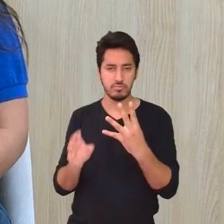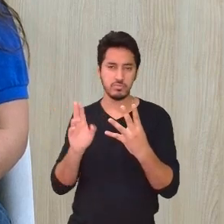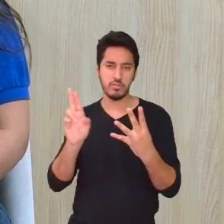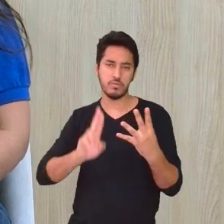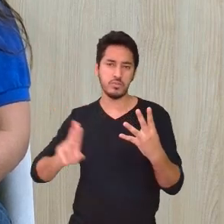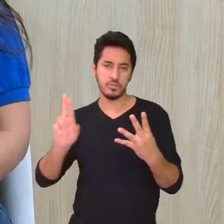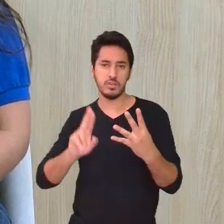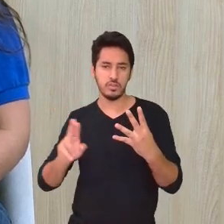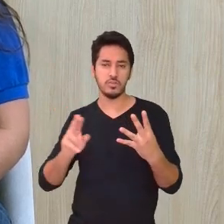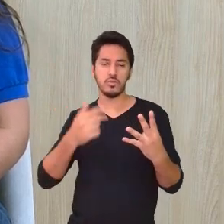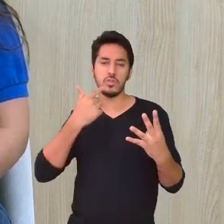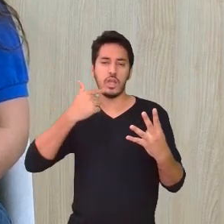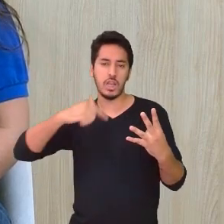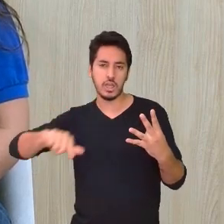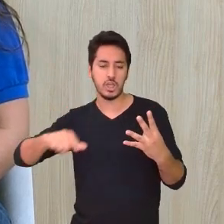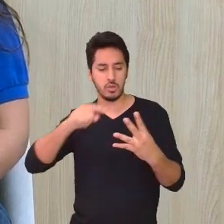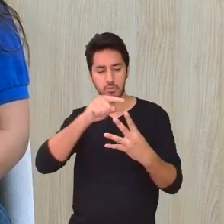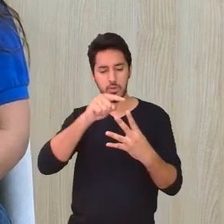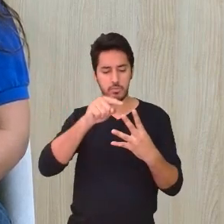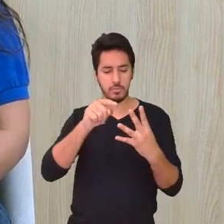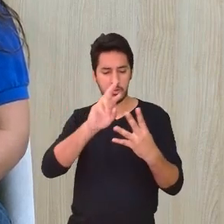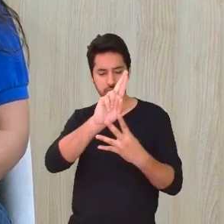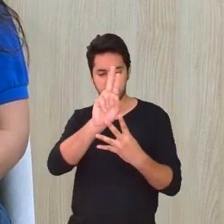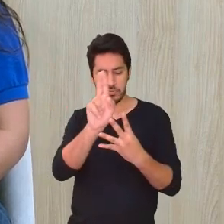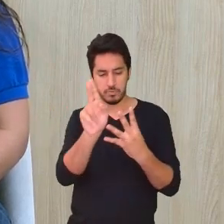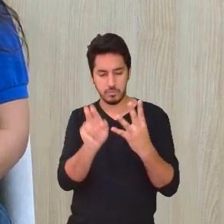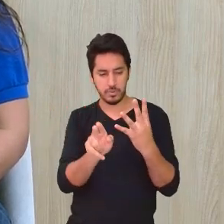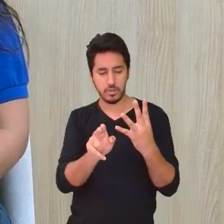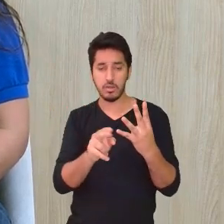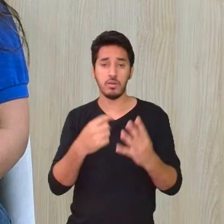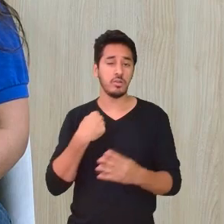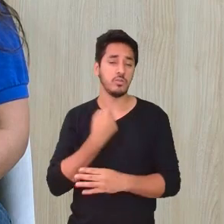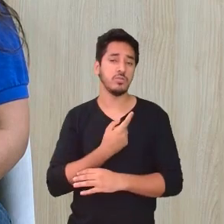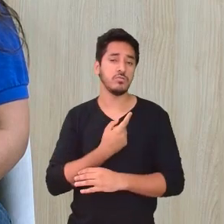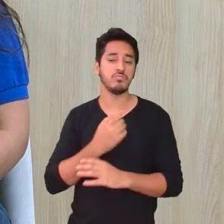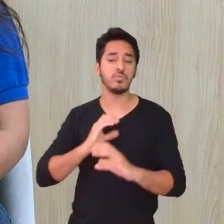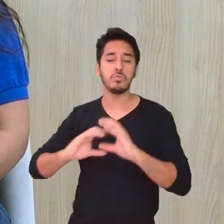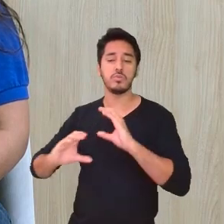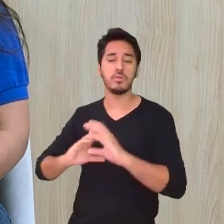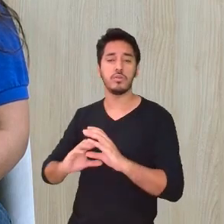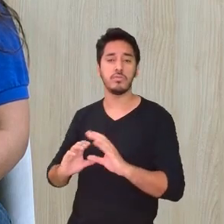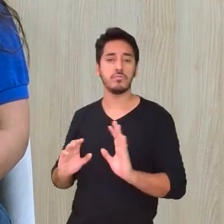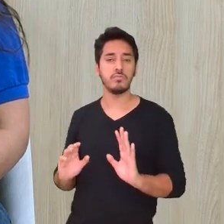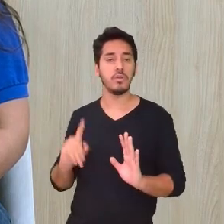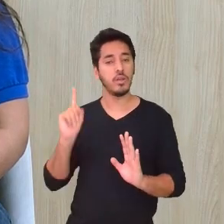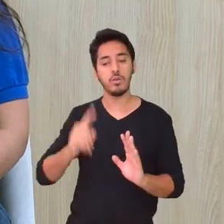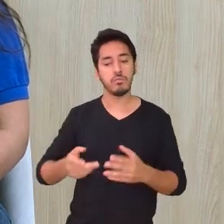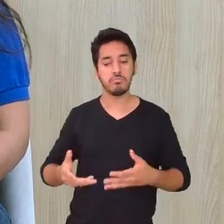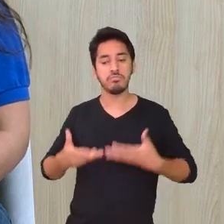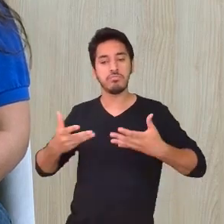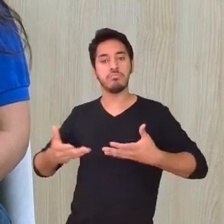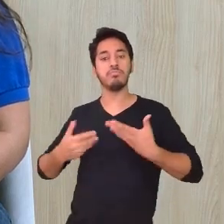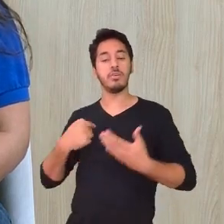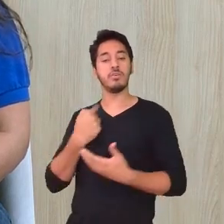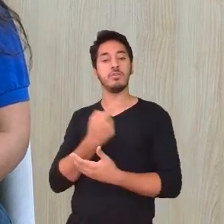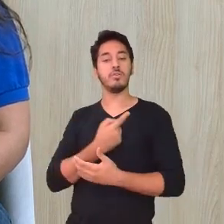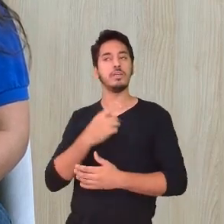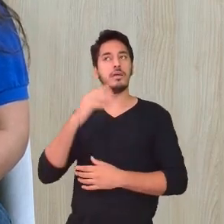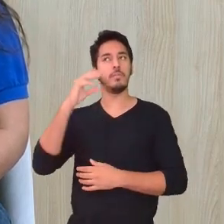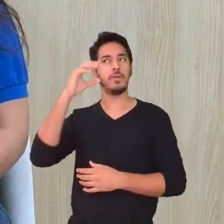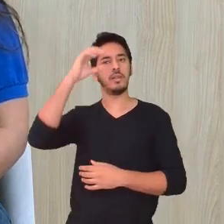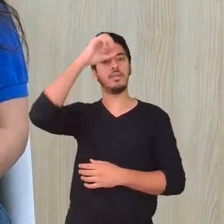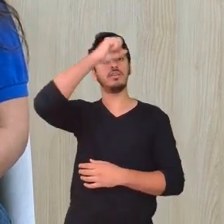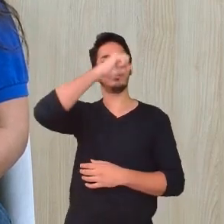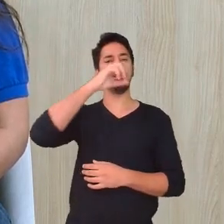usando o exemplo, o idioma tem, né? Para a gente se comunicar, e essa comunicação é que impulsiona a gente ir